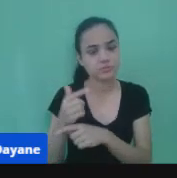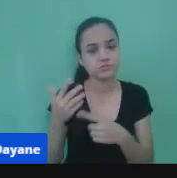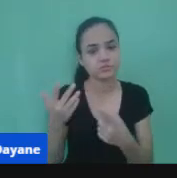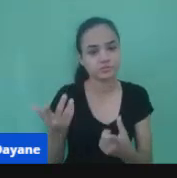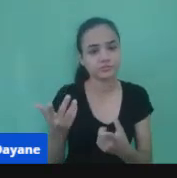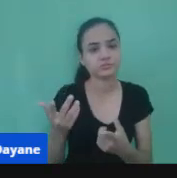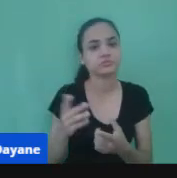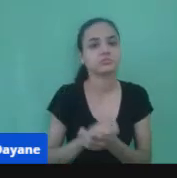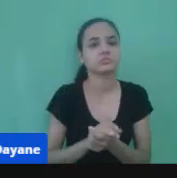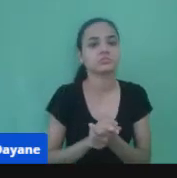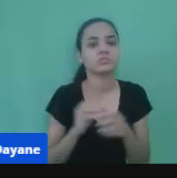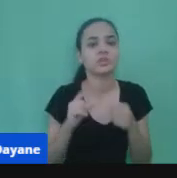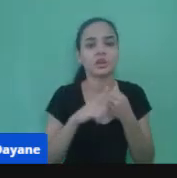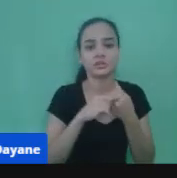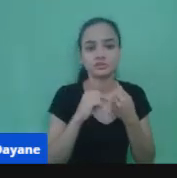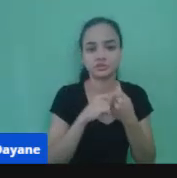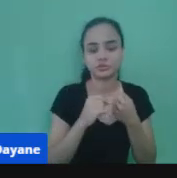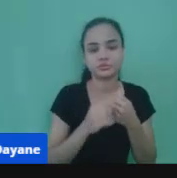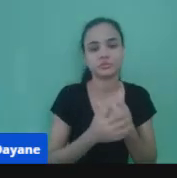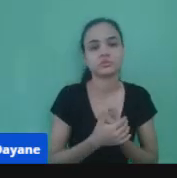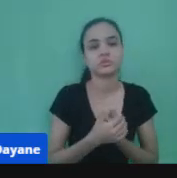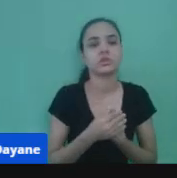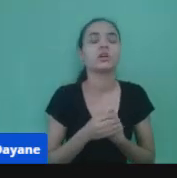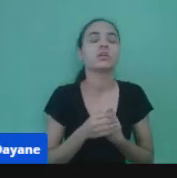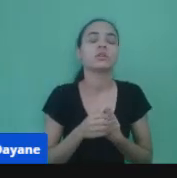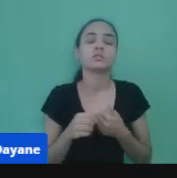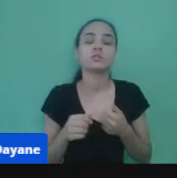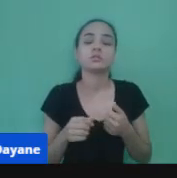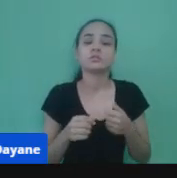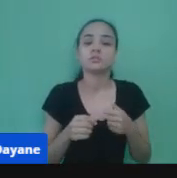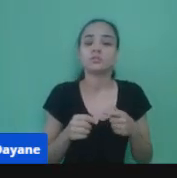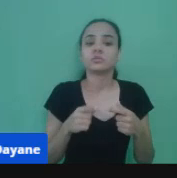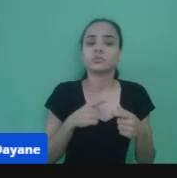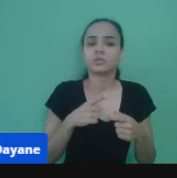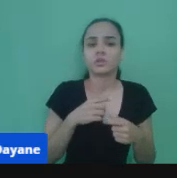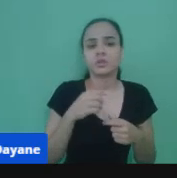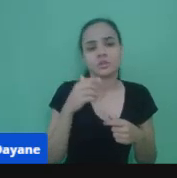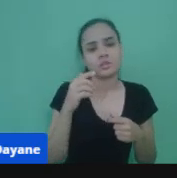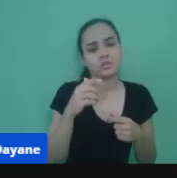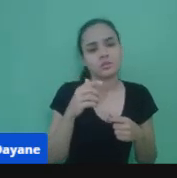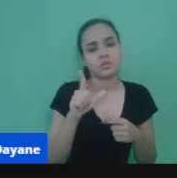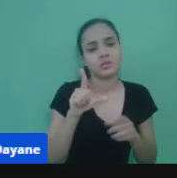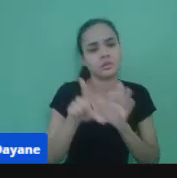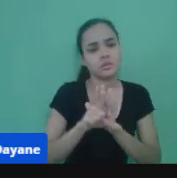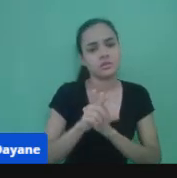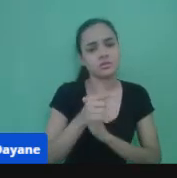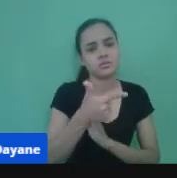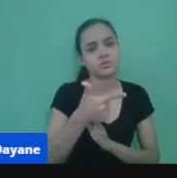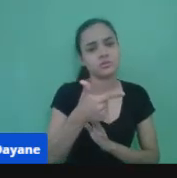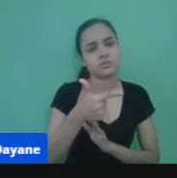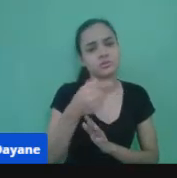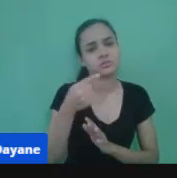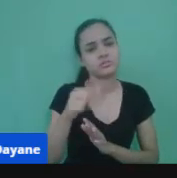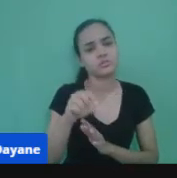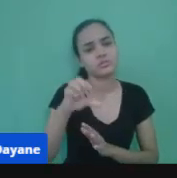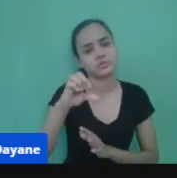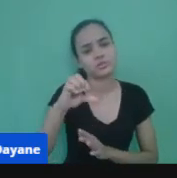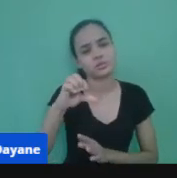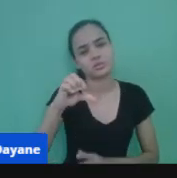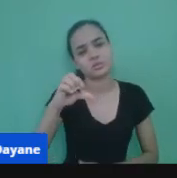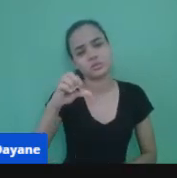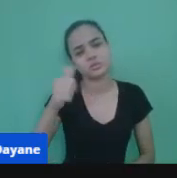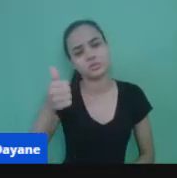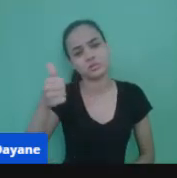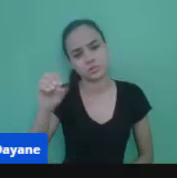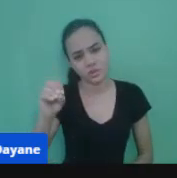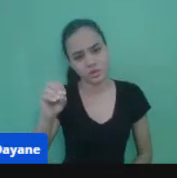Lei 9.610, de 98. Está aí na tela também, né, uma